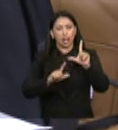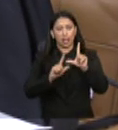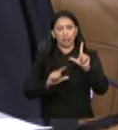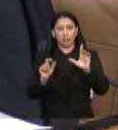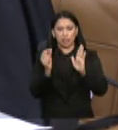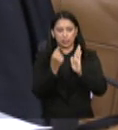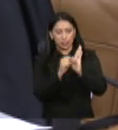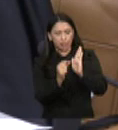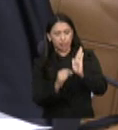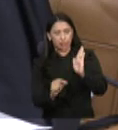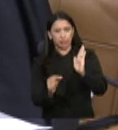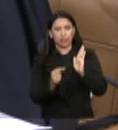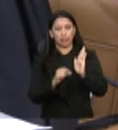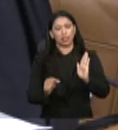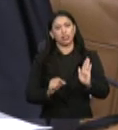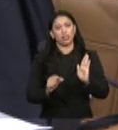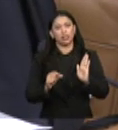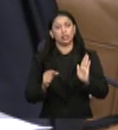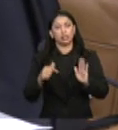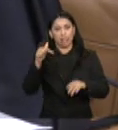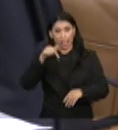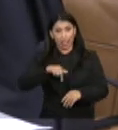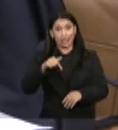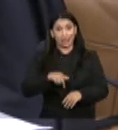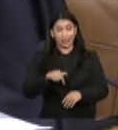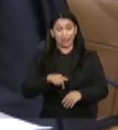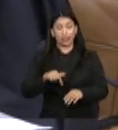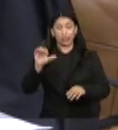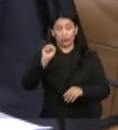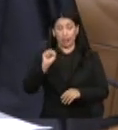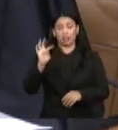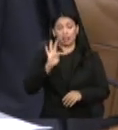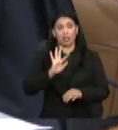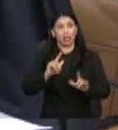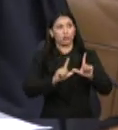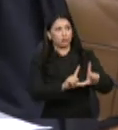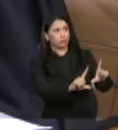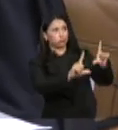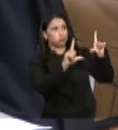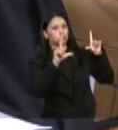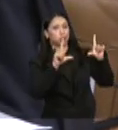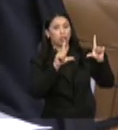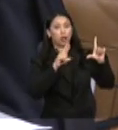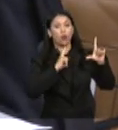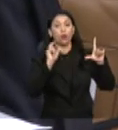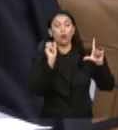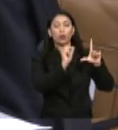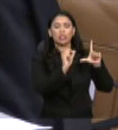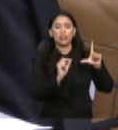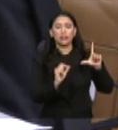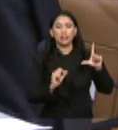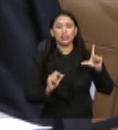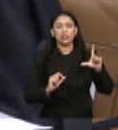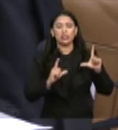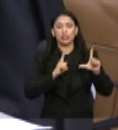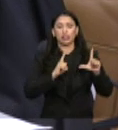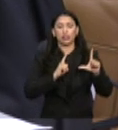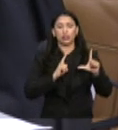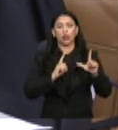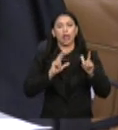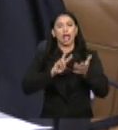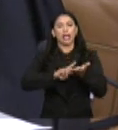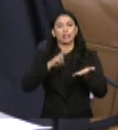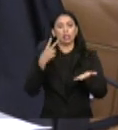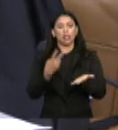e na parede de mármore neste tribunal a fórmula verbal da tradição grega para que esse